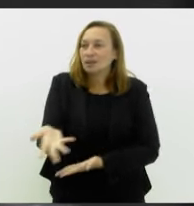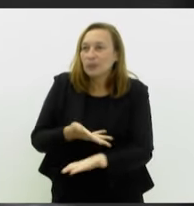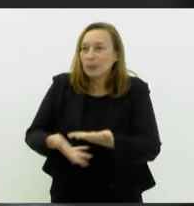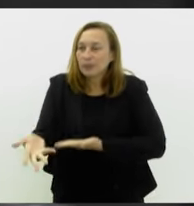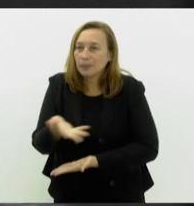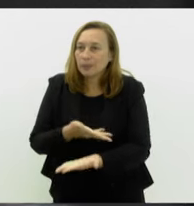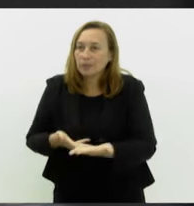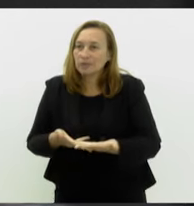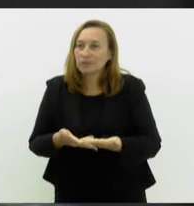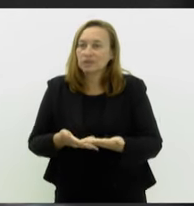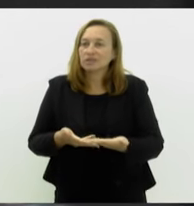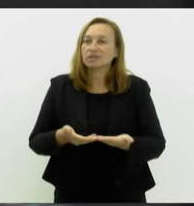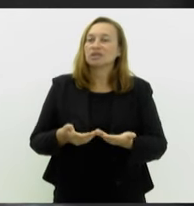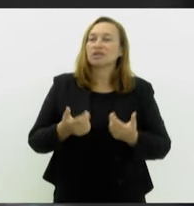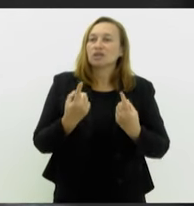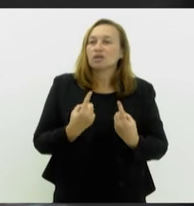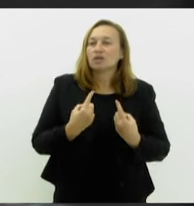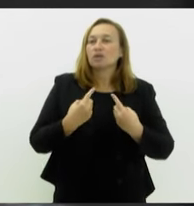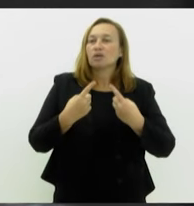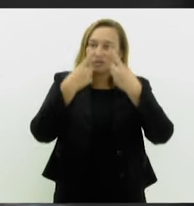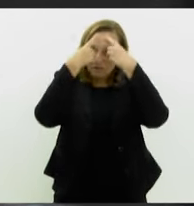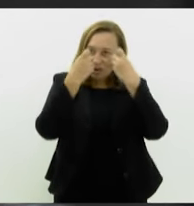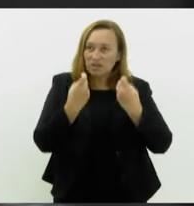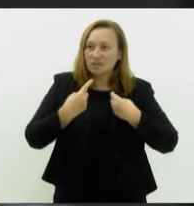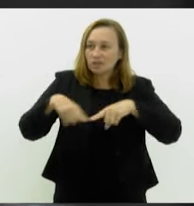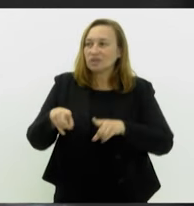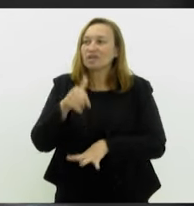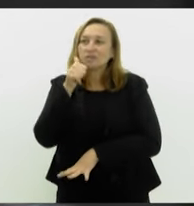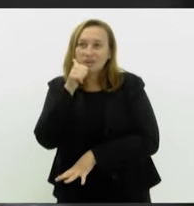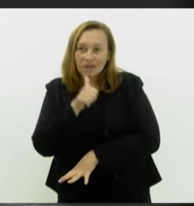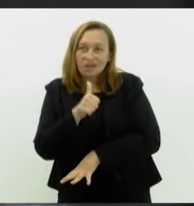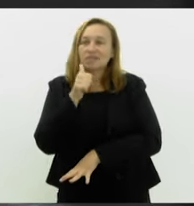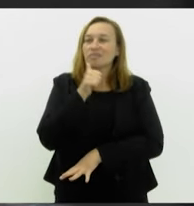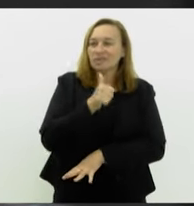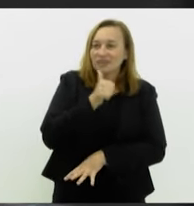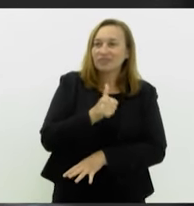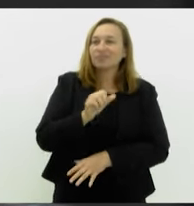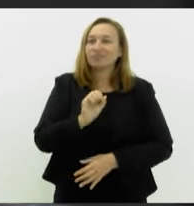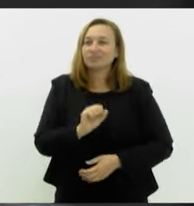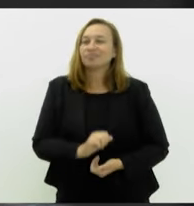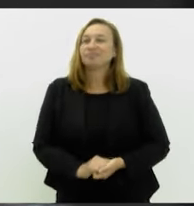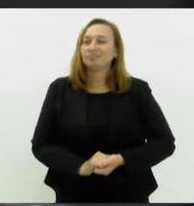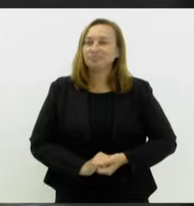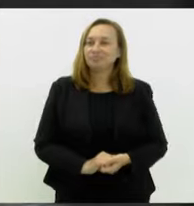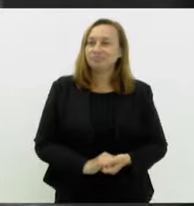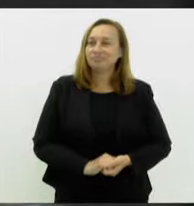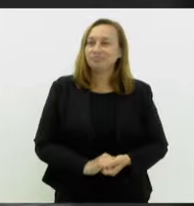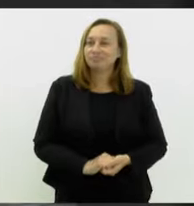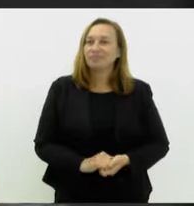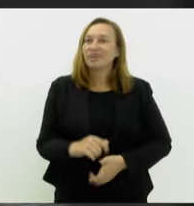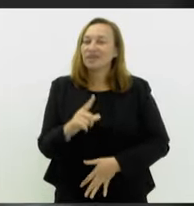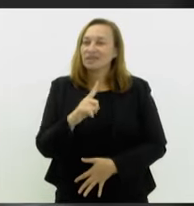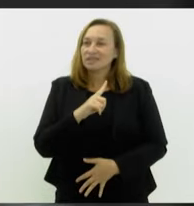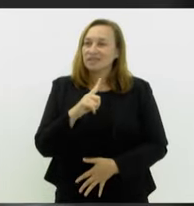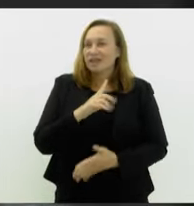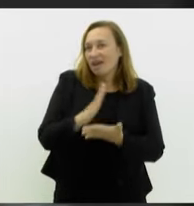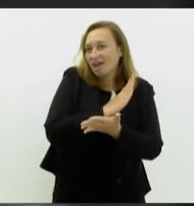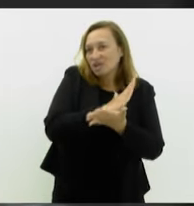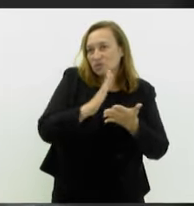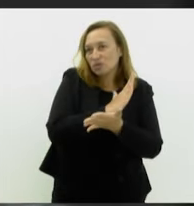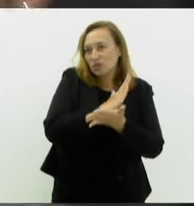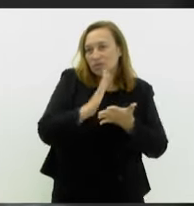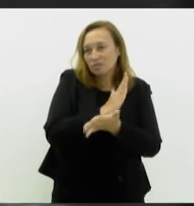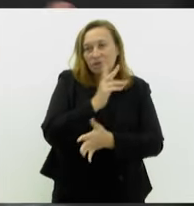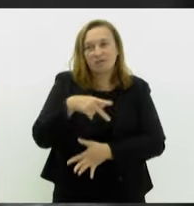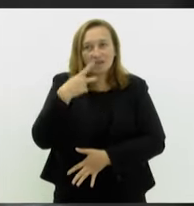combater a violência contra meninas e mulheres eh também queria falar que que assim a gente tem né Às vezes a gente enche a boca